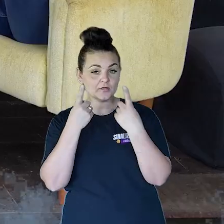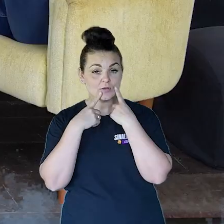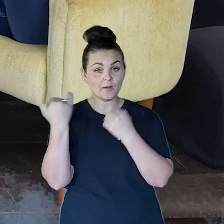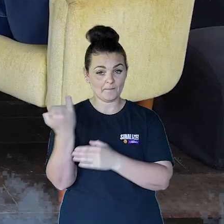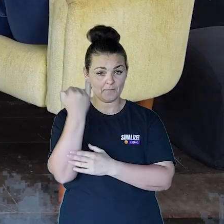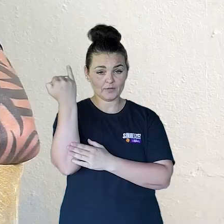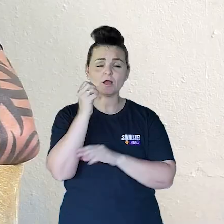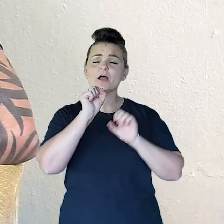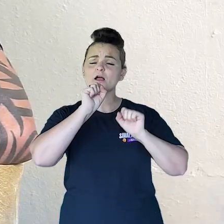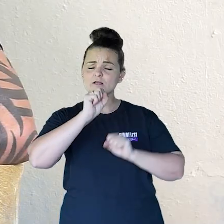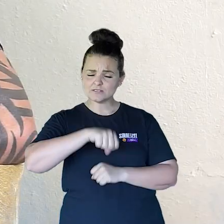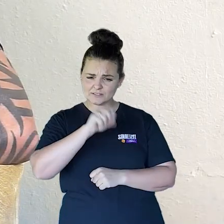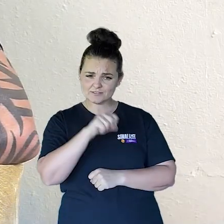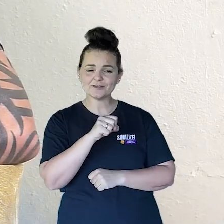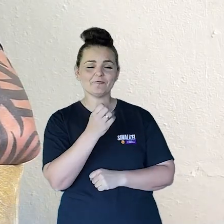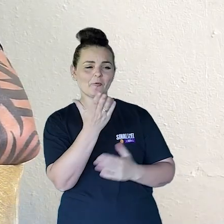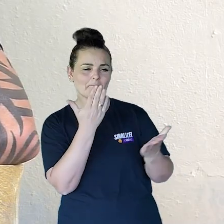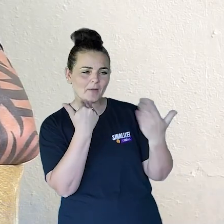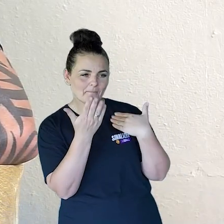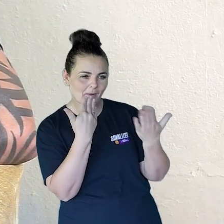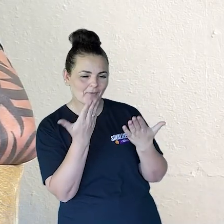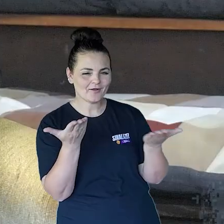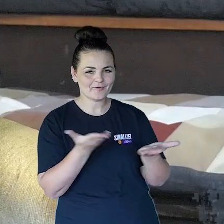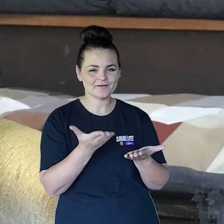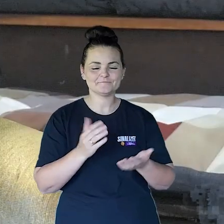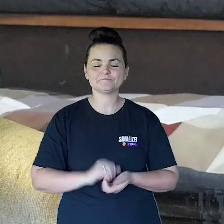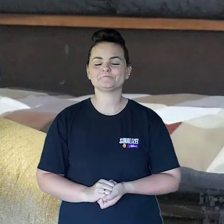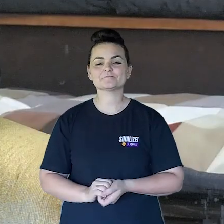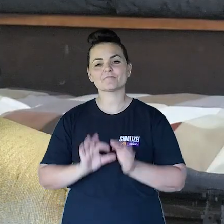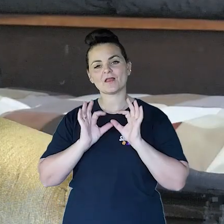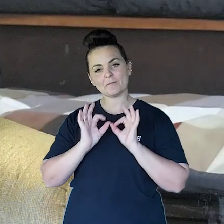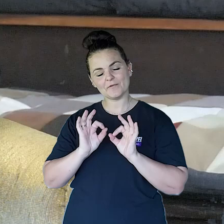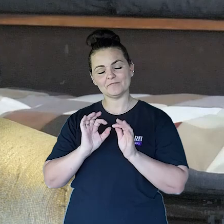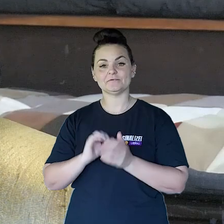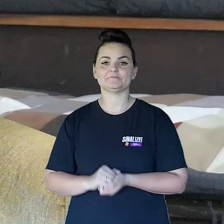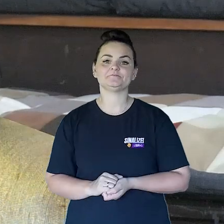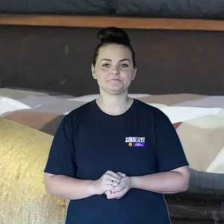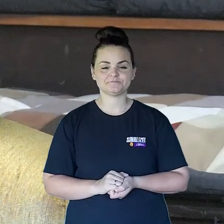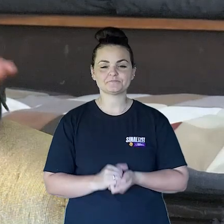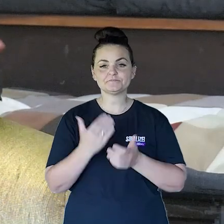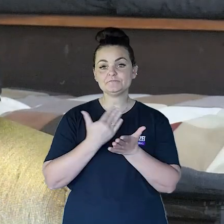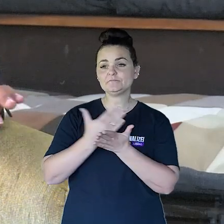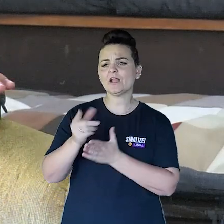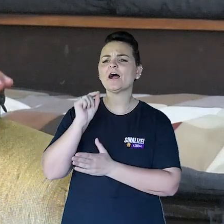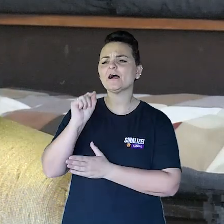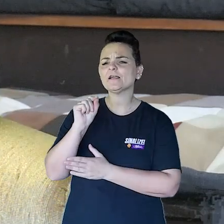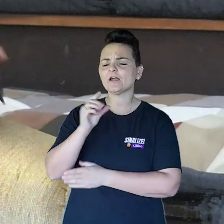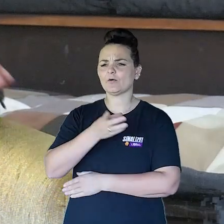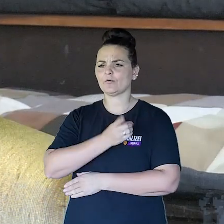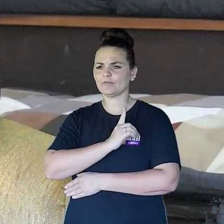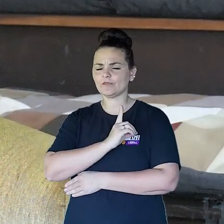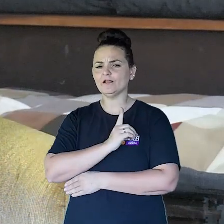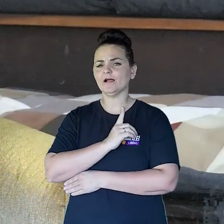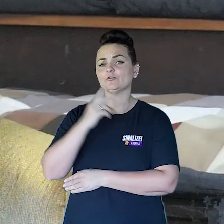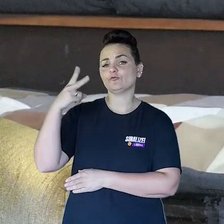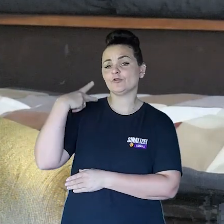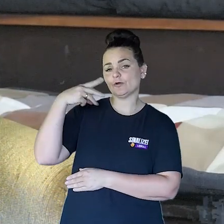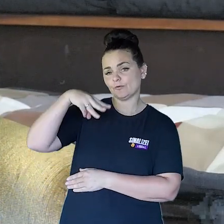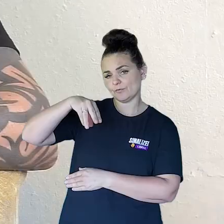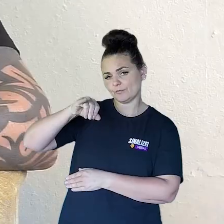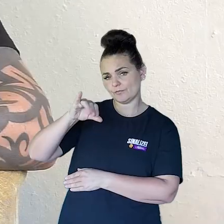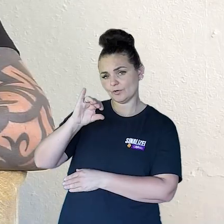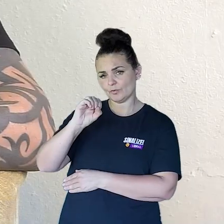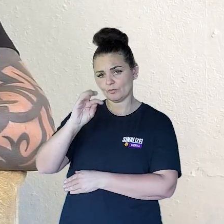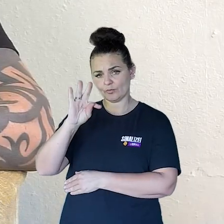importante? Com certeza. Vamos bater um papo aqui agora. Perfeito. Então, começando, quem é o vereador Delegado